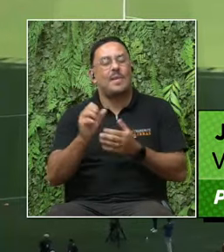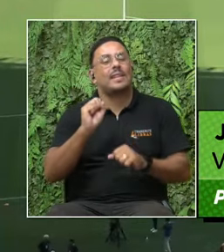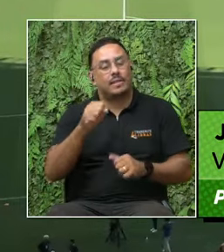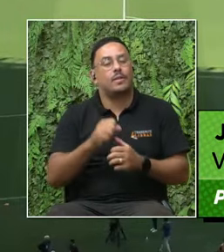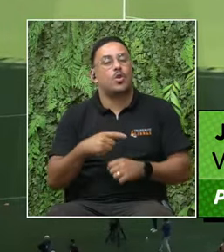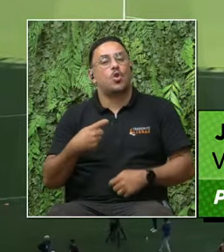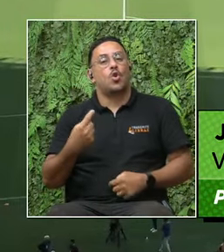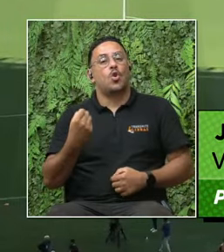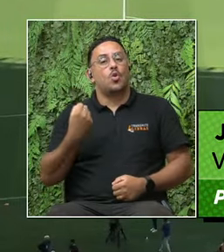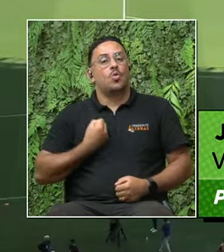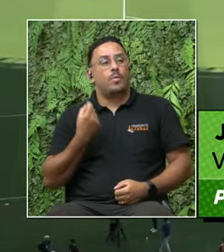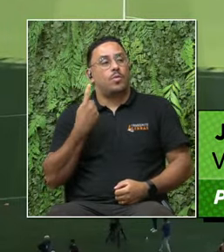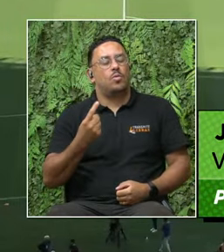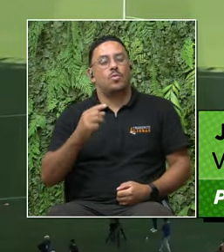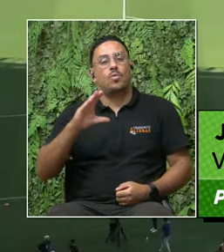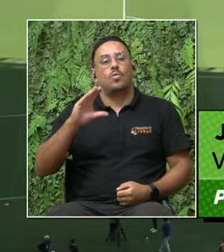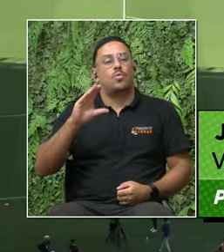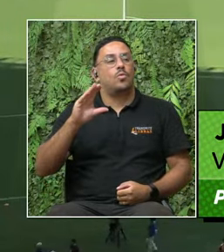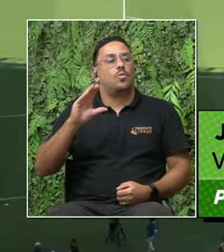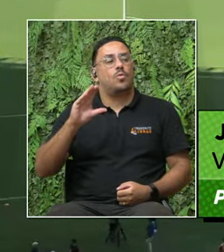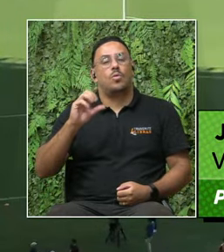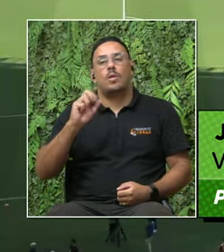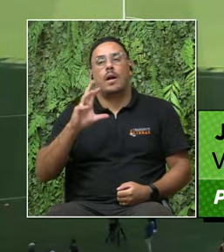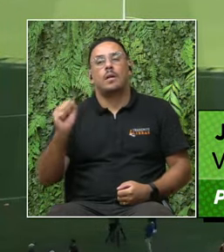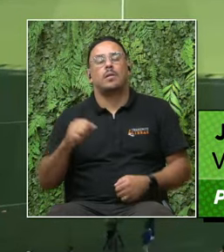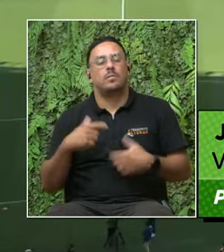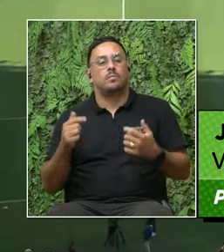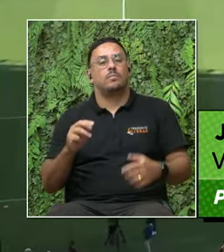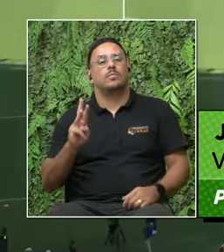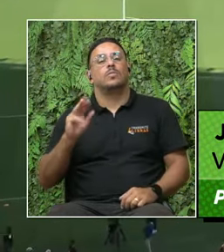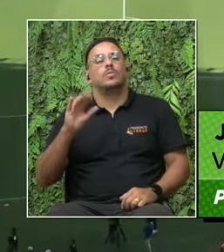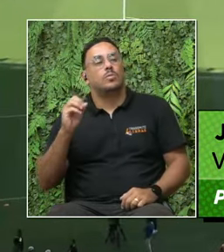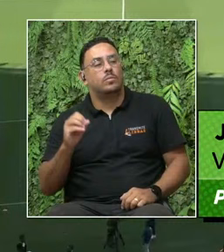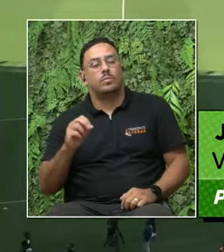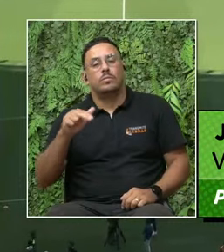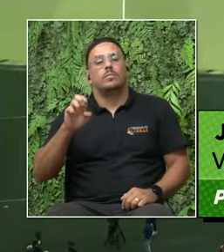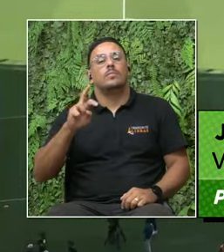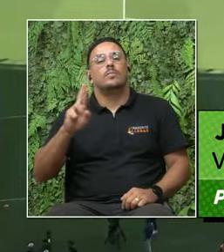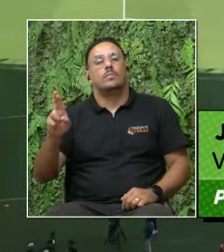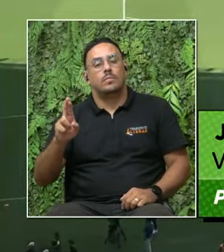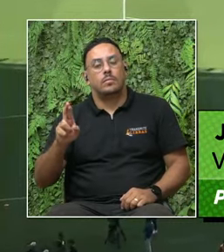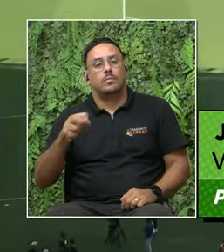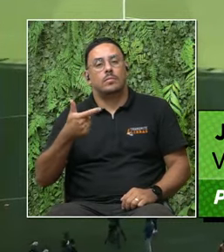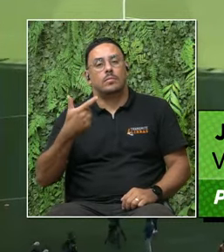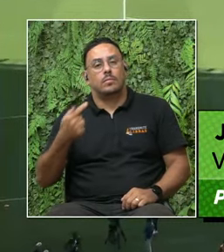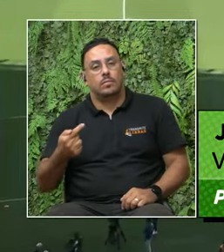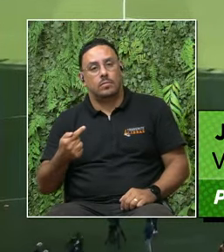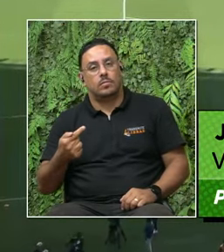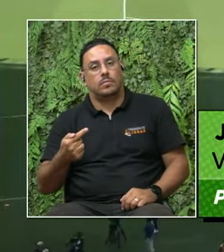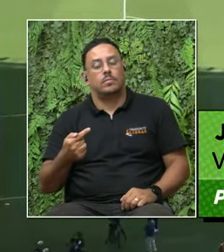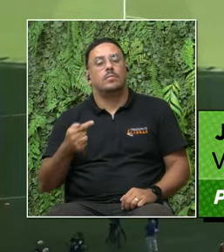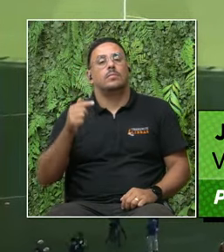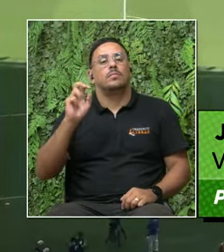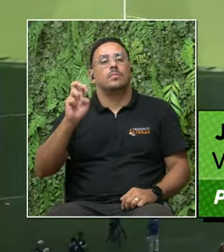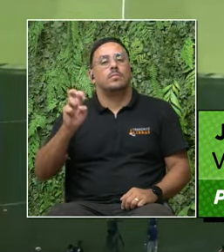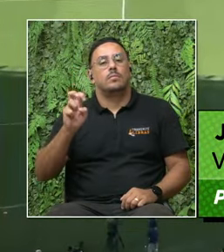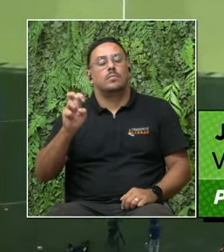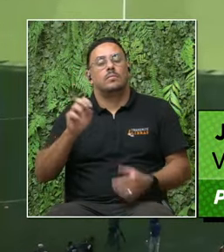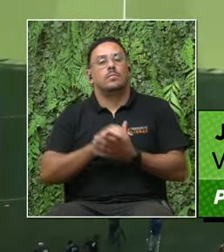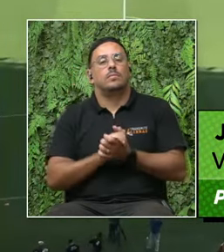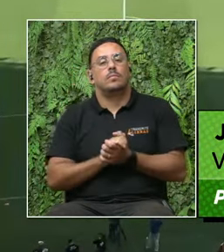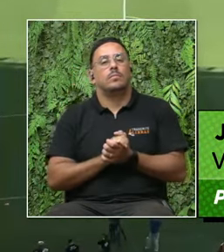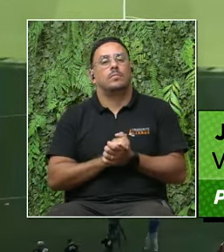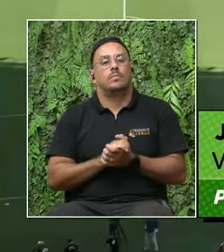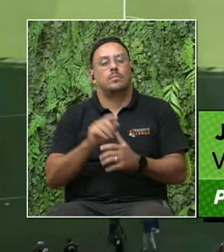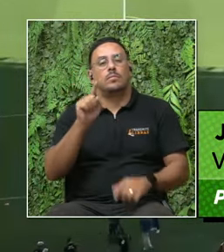um goleiro raa Cabral 12am tem a camisa de número 2 ele viu